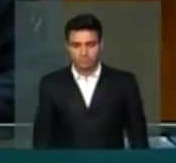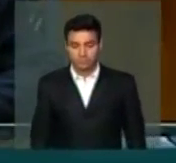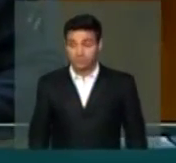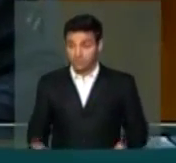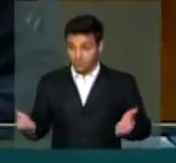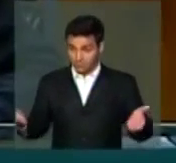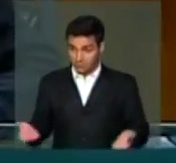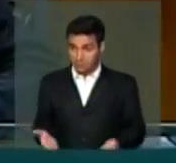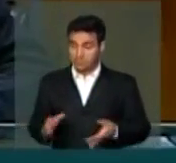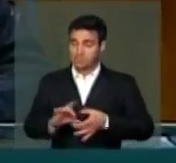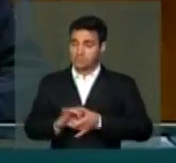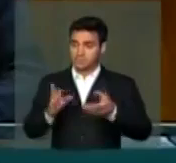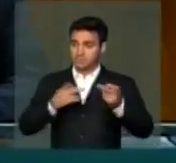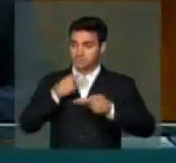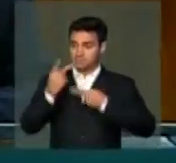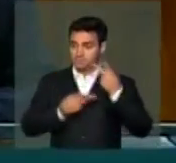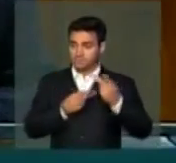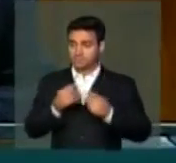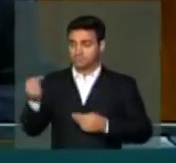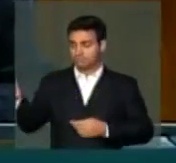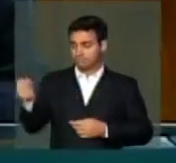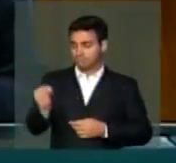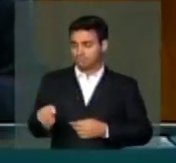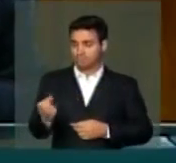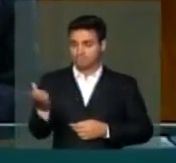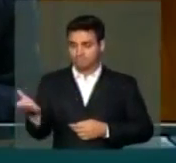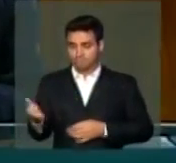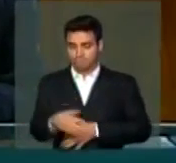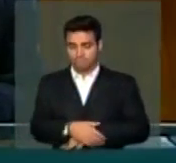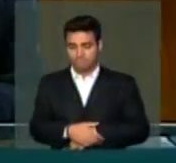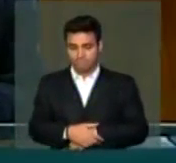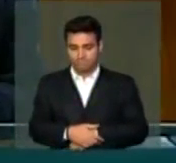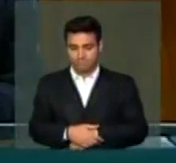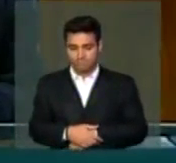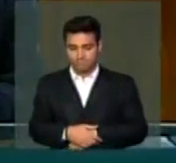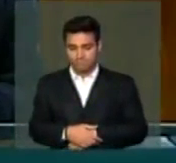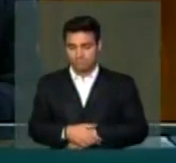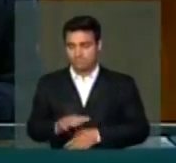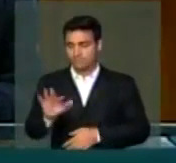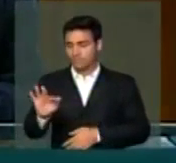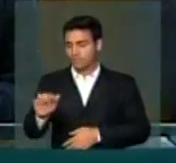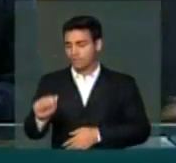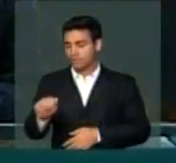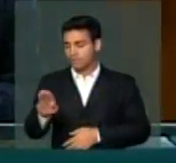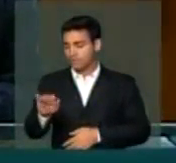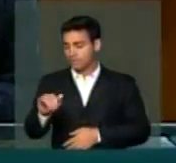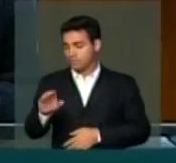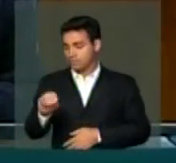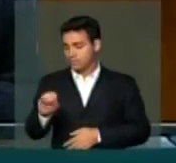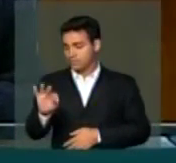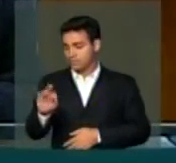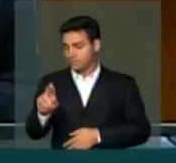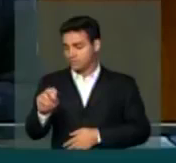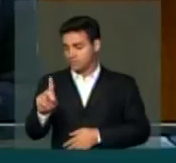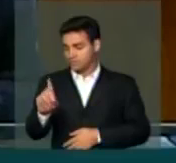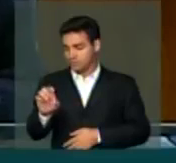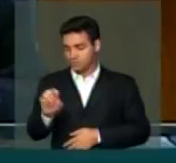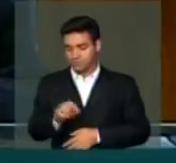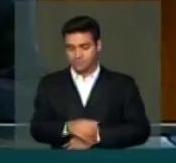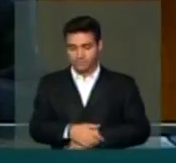Vamos ouvir o nosso companheiro Fábio Trader, PMDB Mato Grosso do